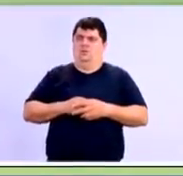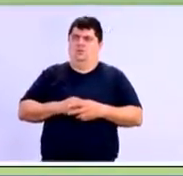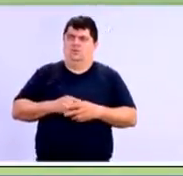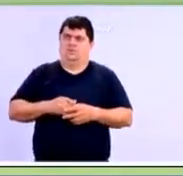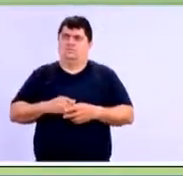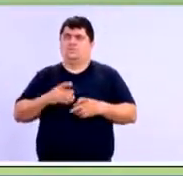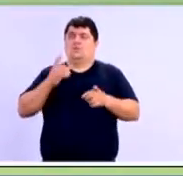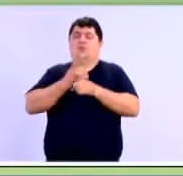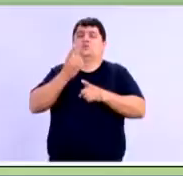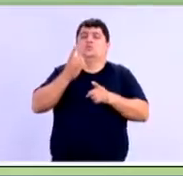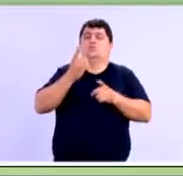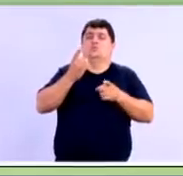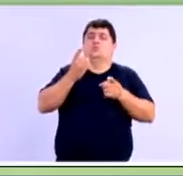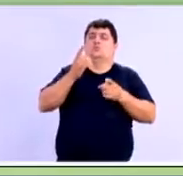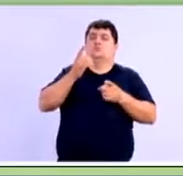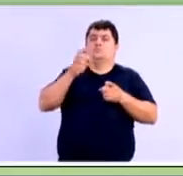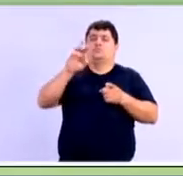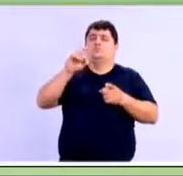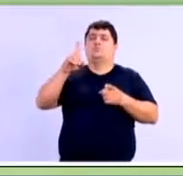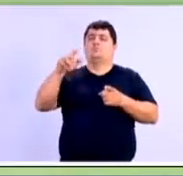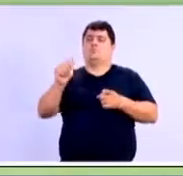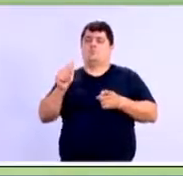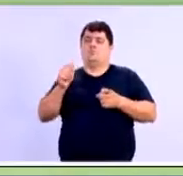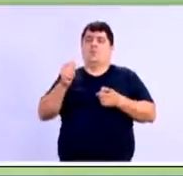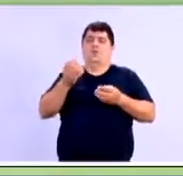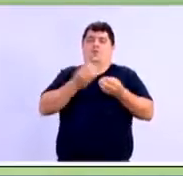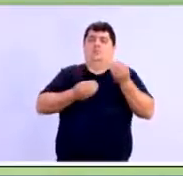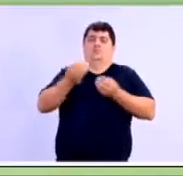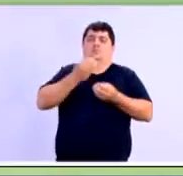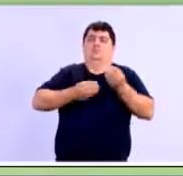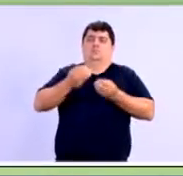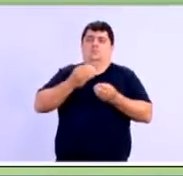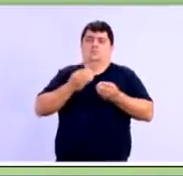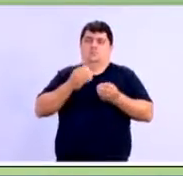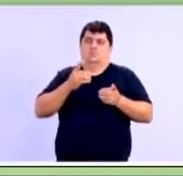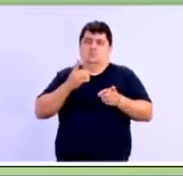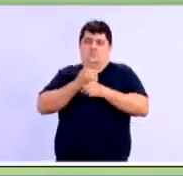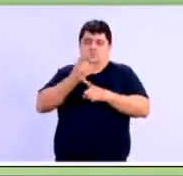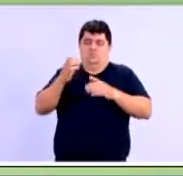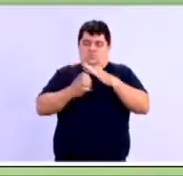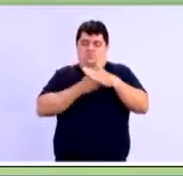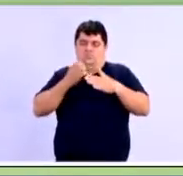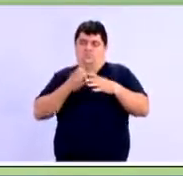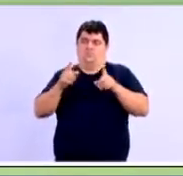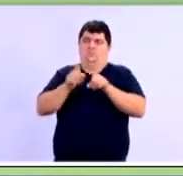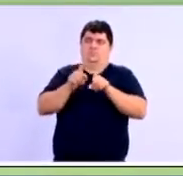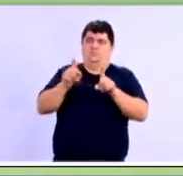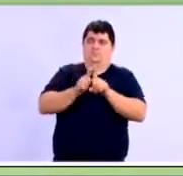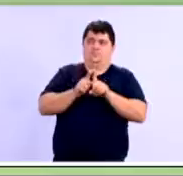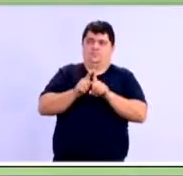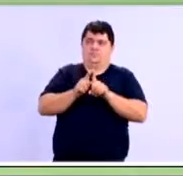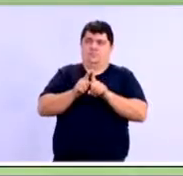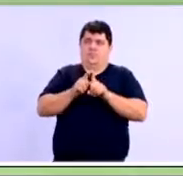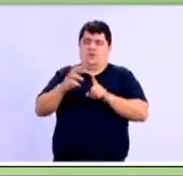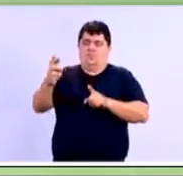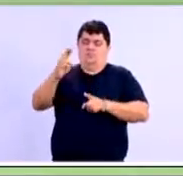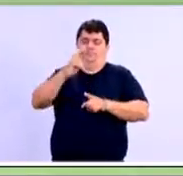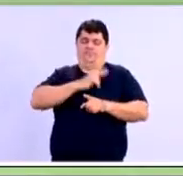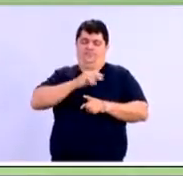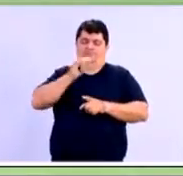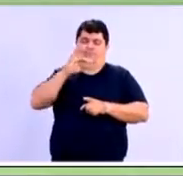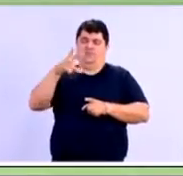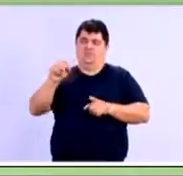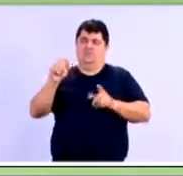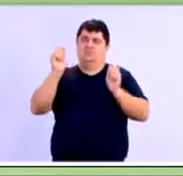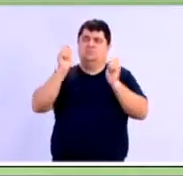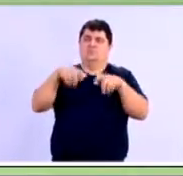rentabilidade sobre o total dos recursos controlados pela entidade, também chamada de retorno sobre os ativos, que a gente fez agora há pouco,